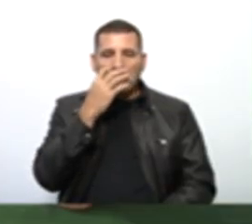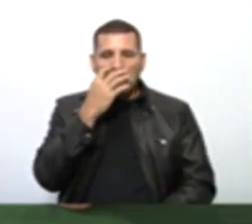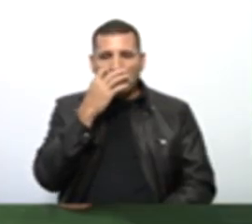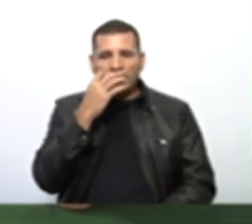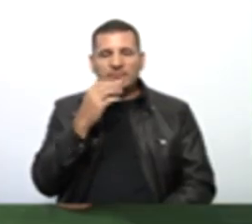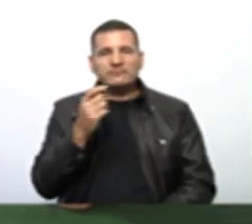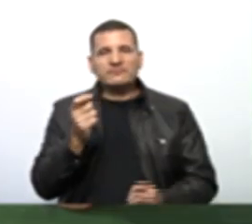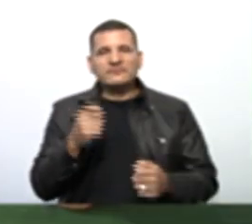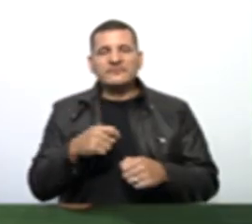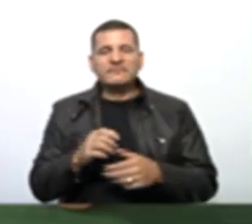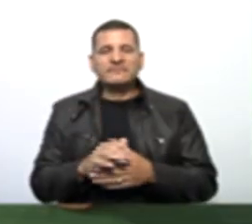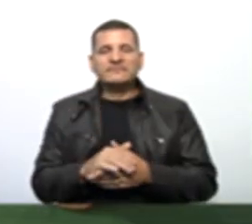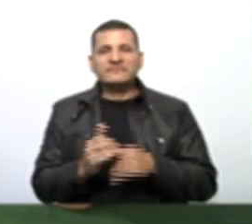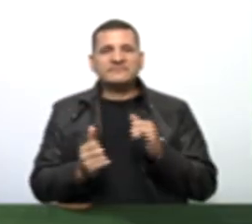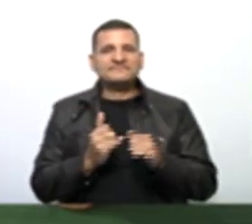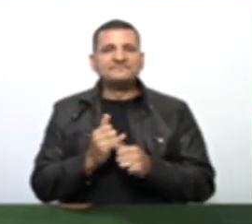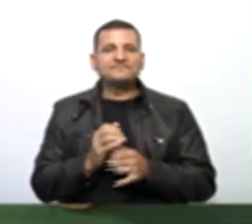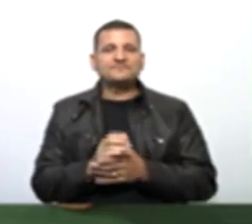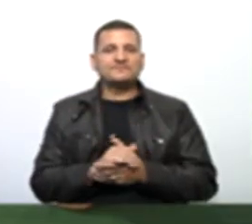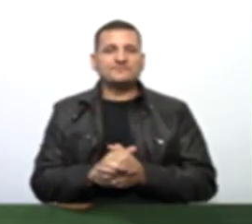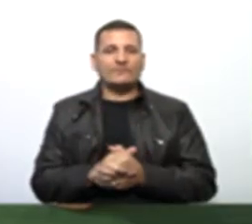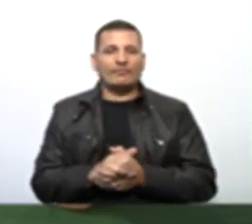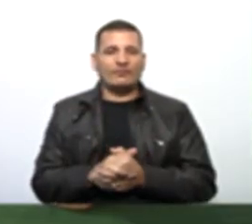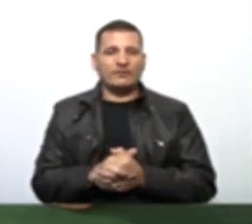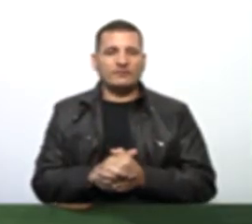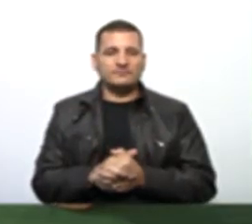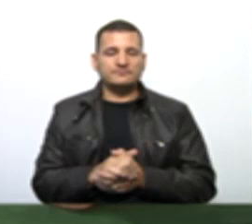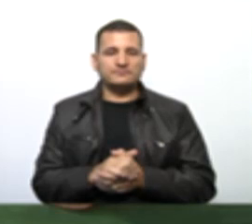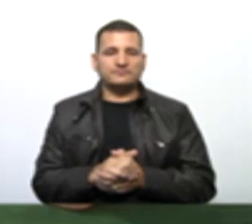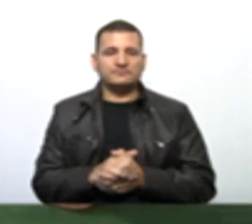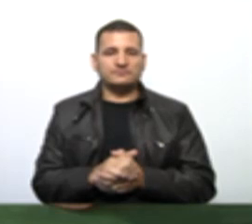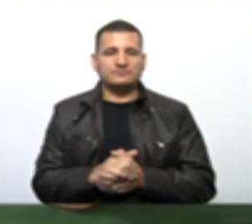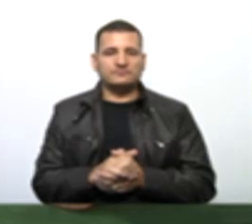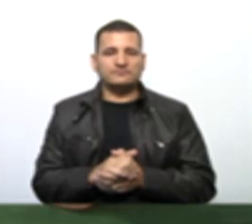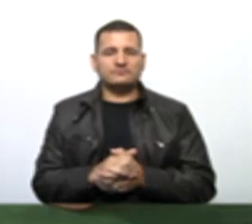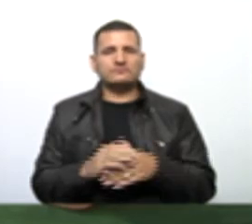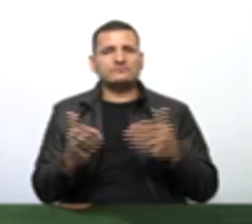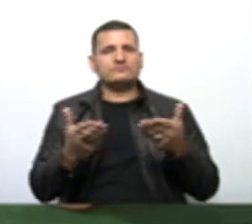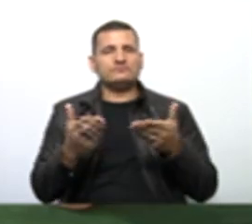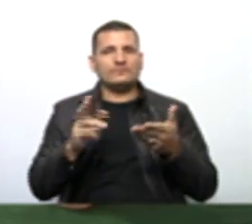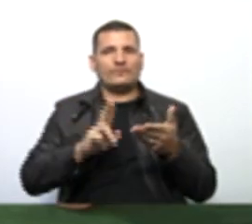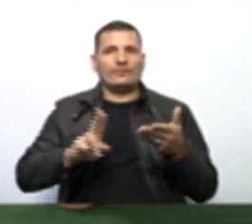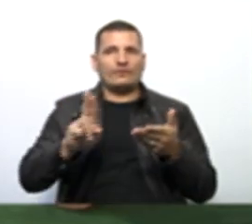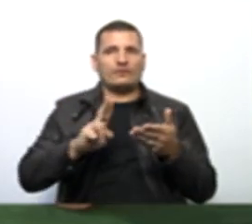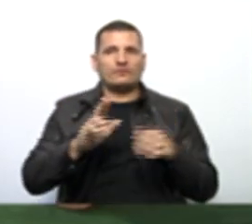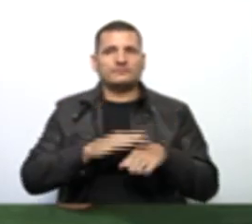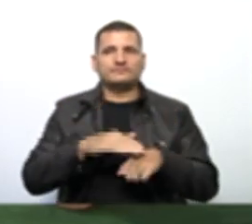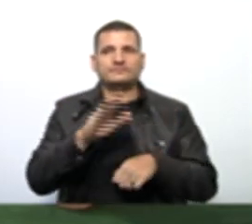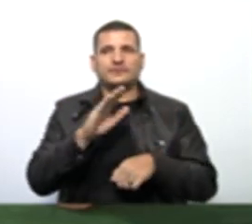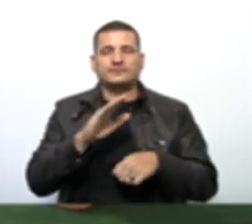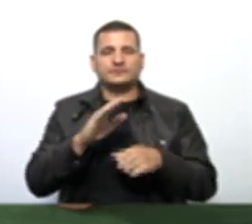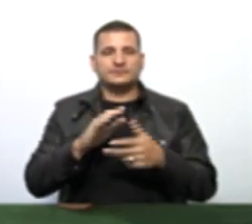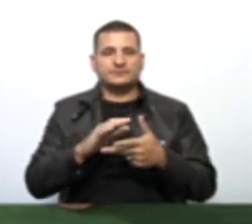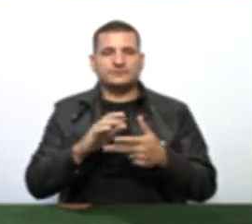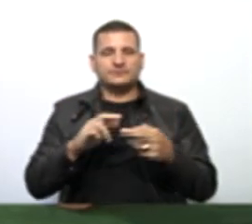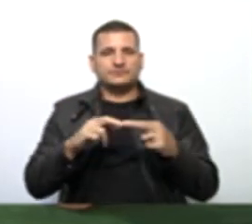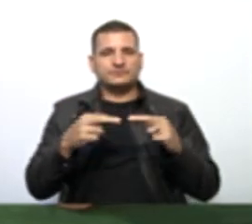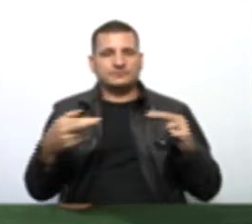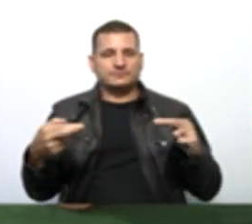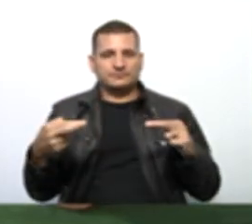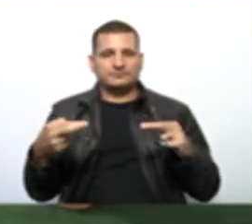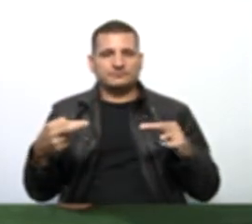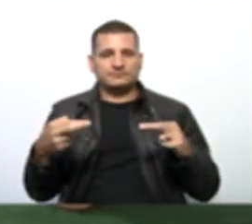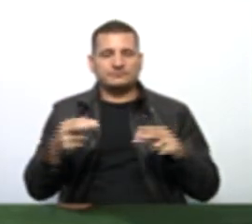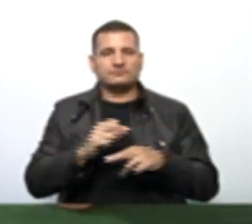conectividade em específico na bélgica que utilizam melhor né esse poder é